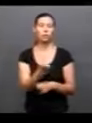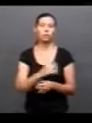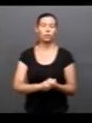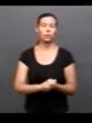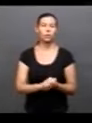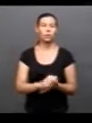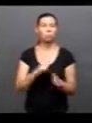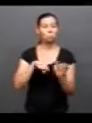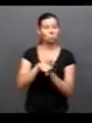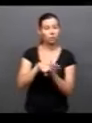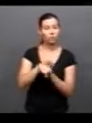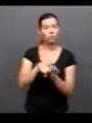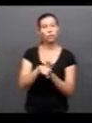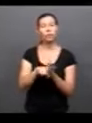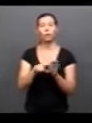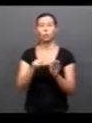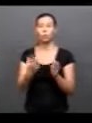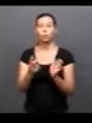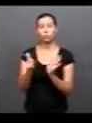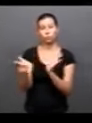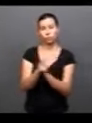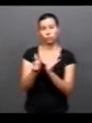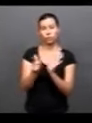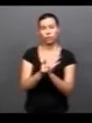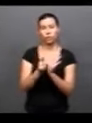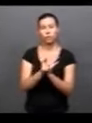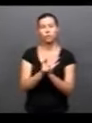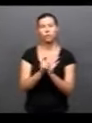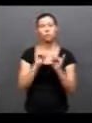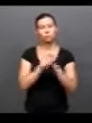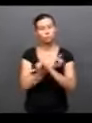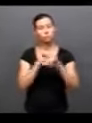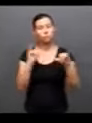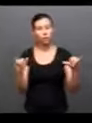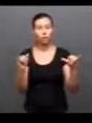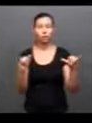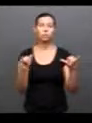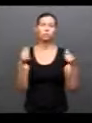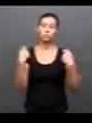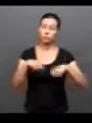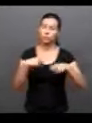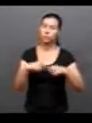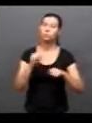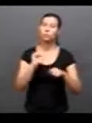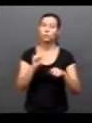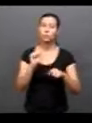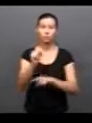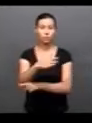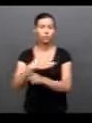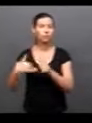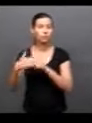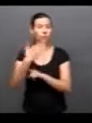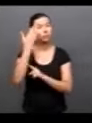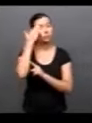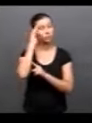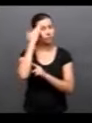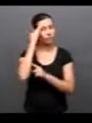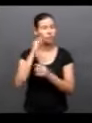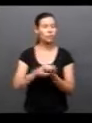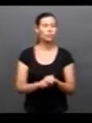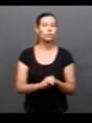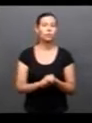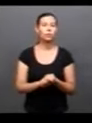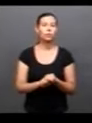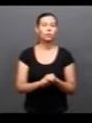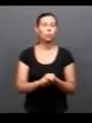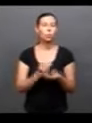basta o pesquisador ou o jornalista falar sobre a ciência, falar sobre a pesquisa, mas é preciso que a sociedade entenda no que aquilo